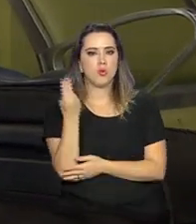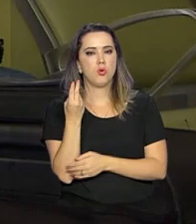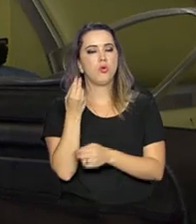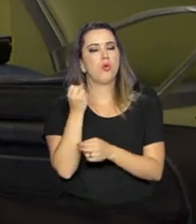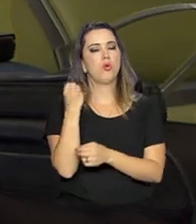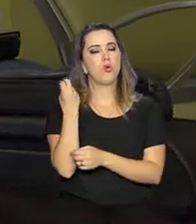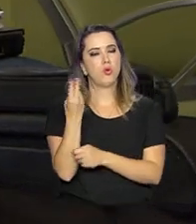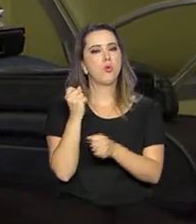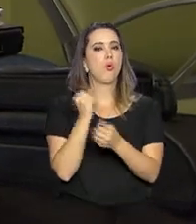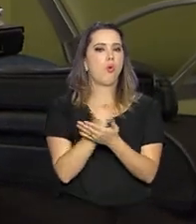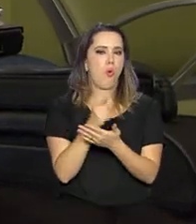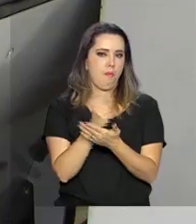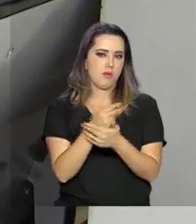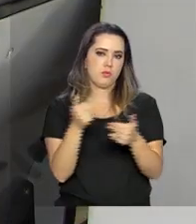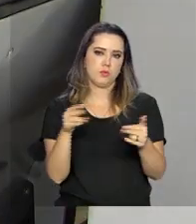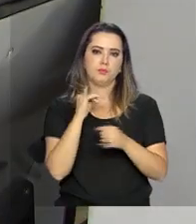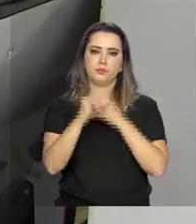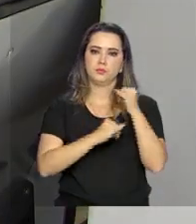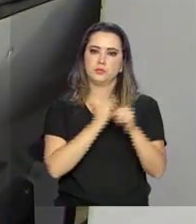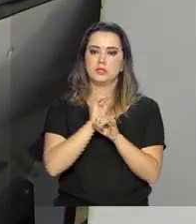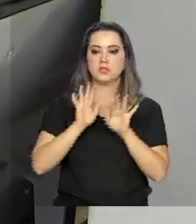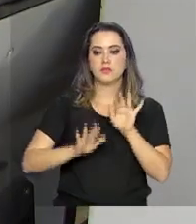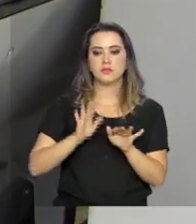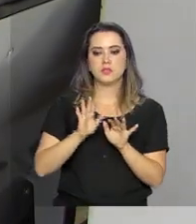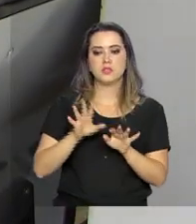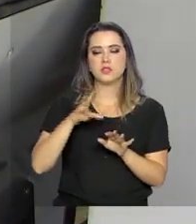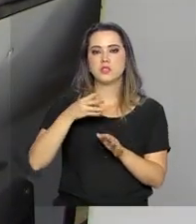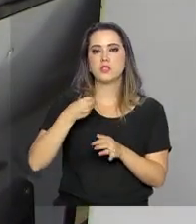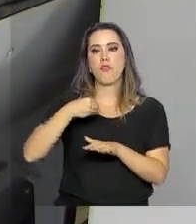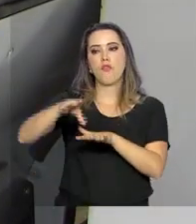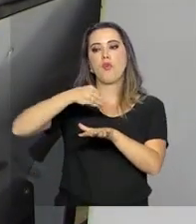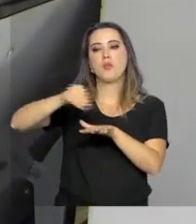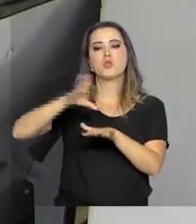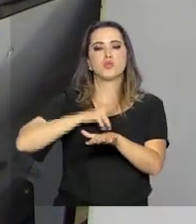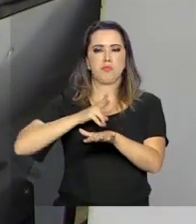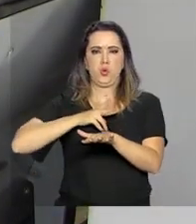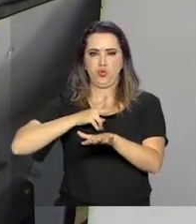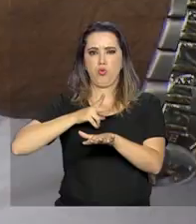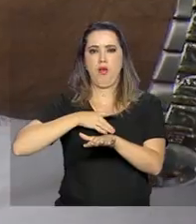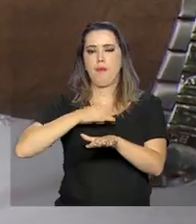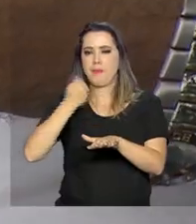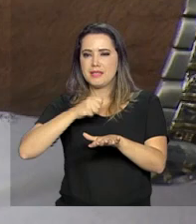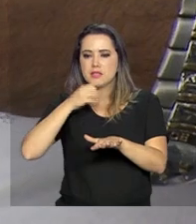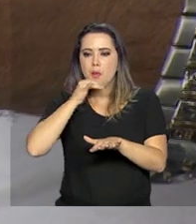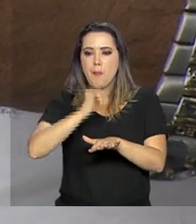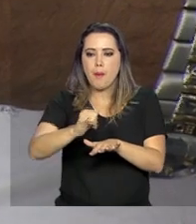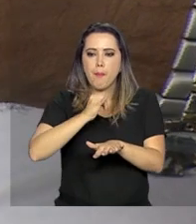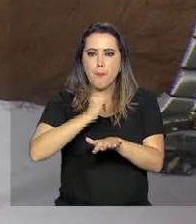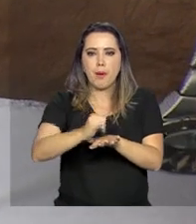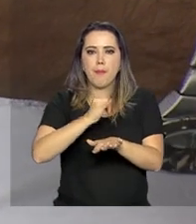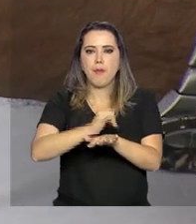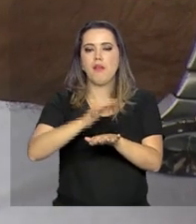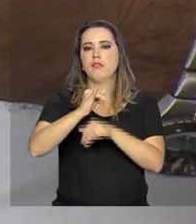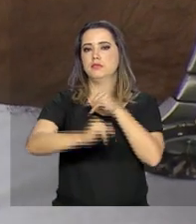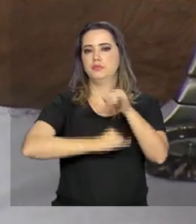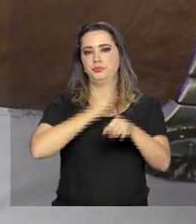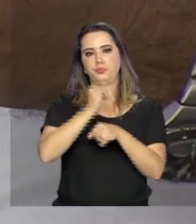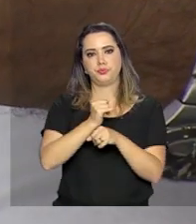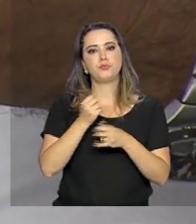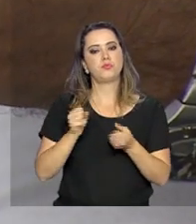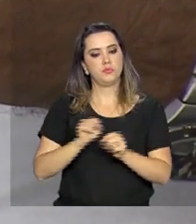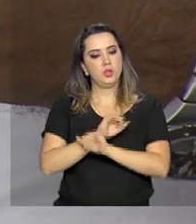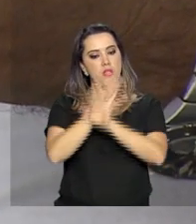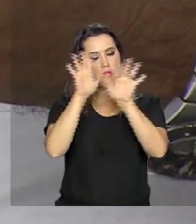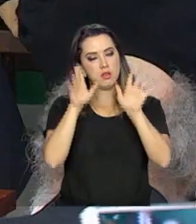produto pela internet muitos dados pessoais são coletados e para garantir a proteção do usuário ea transparência no